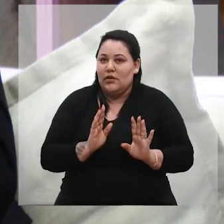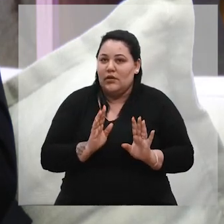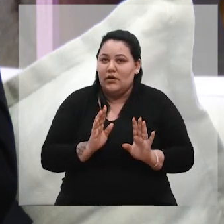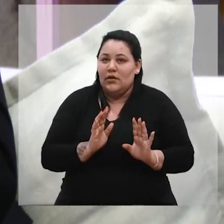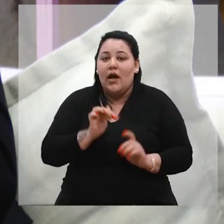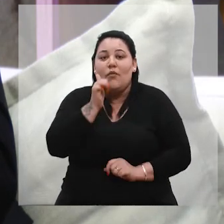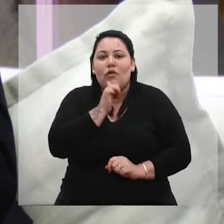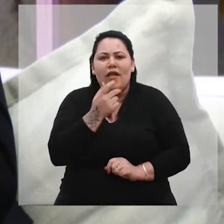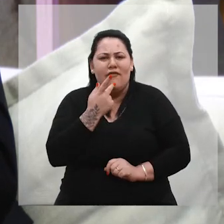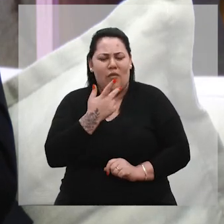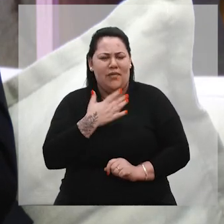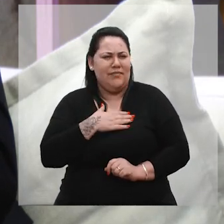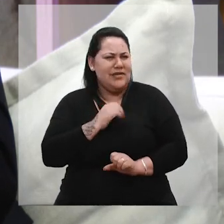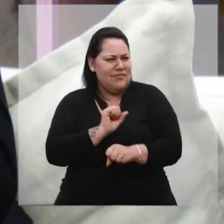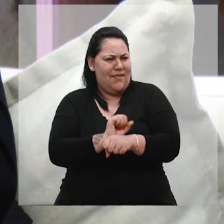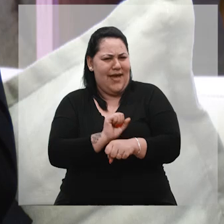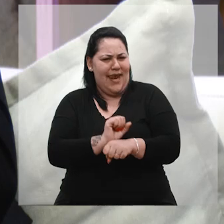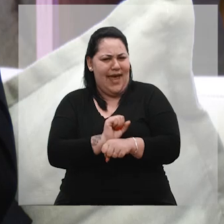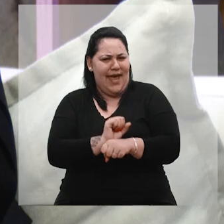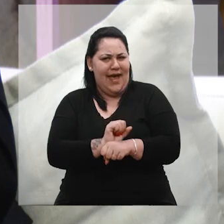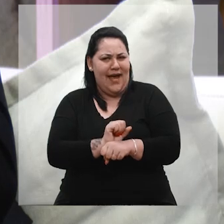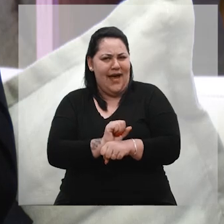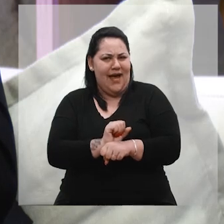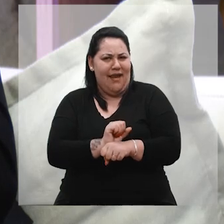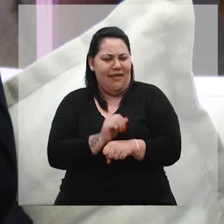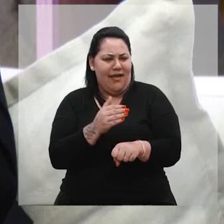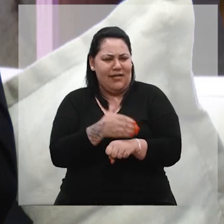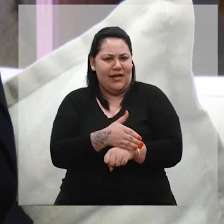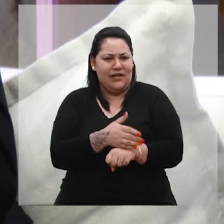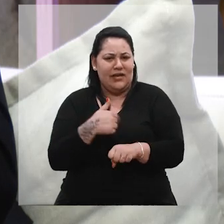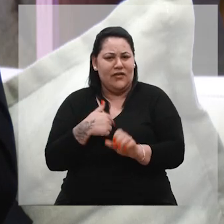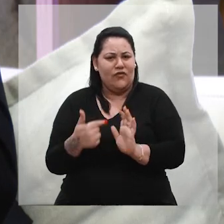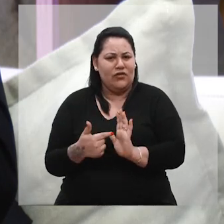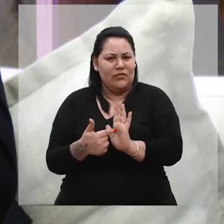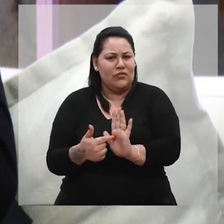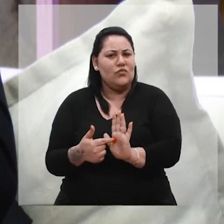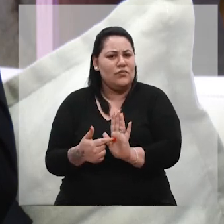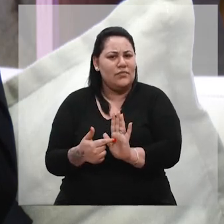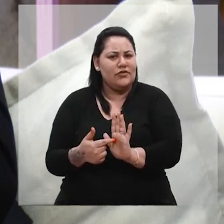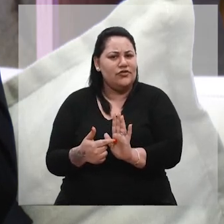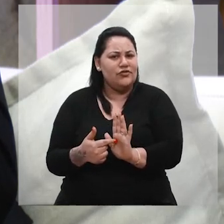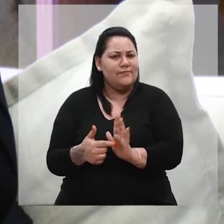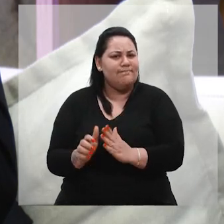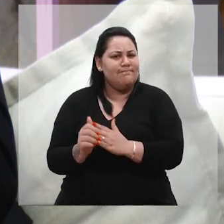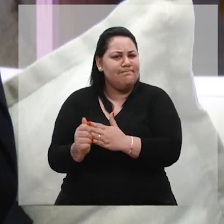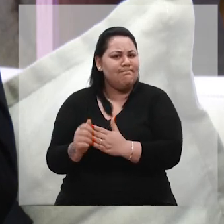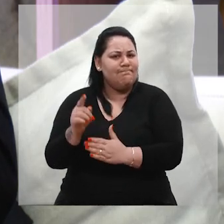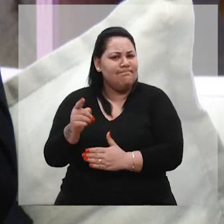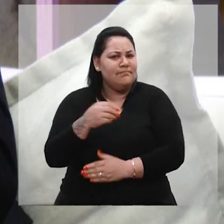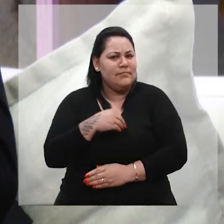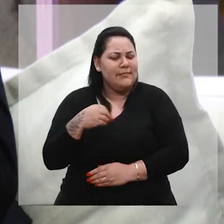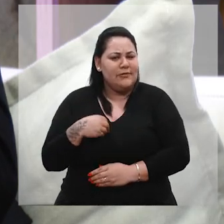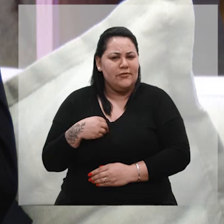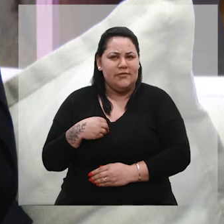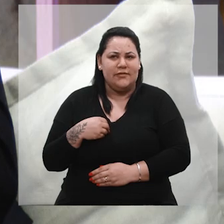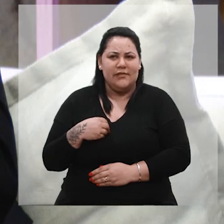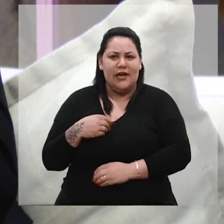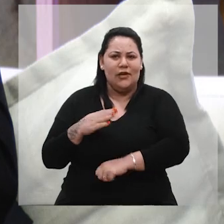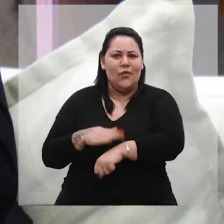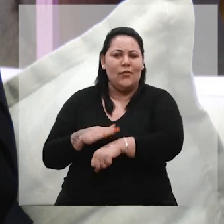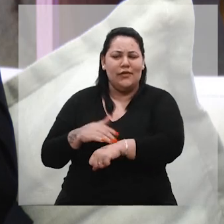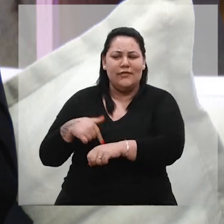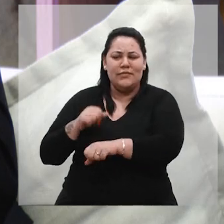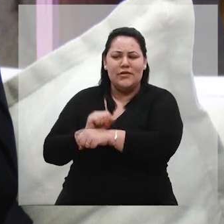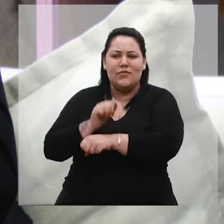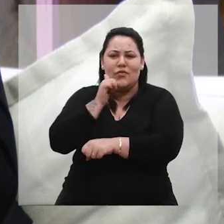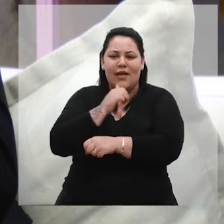E ela me disse assim, me espera na recepção, que eu já vou te dar o laudo, tu já consegue mostrar para ele. E aí, quando eu estava na